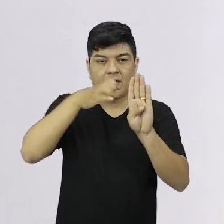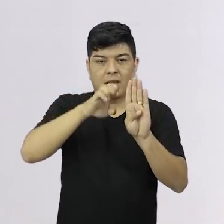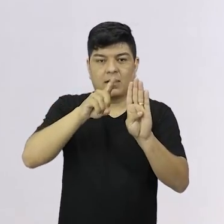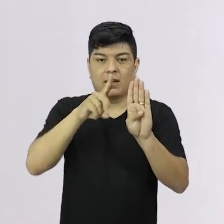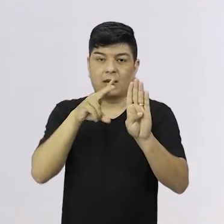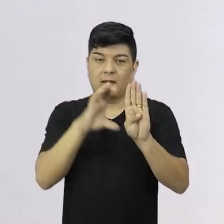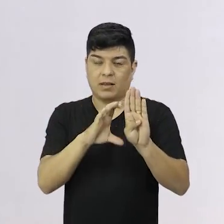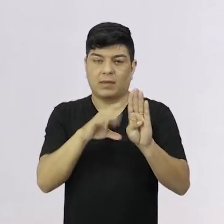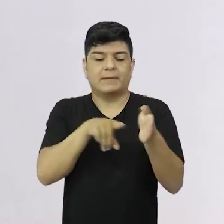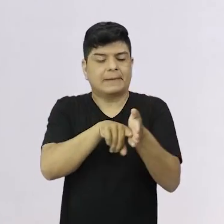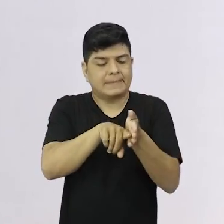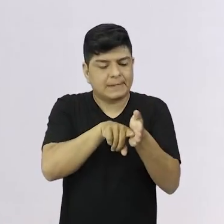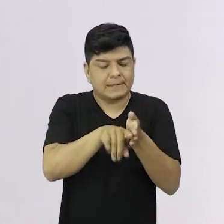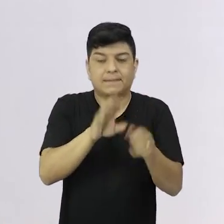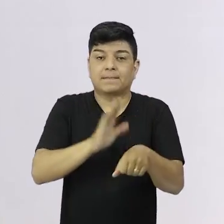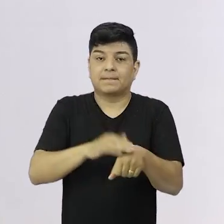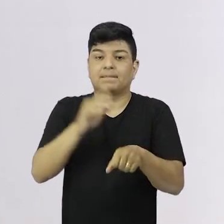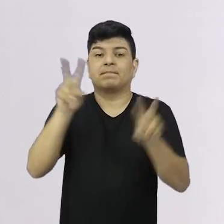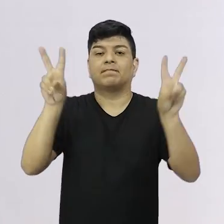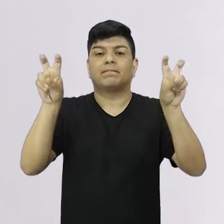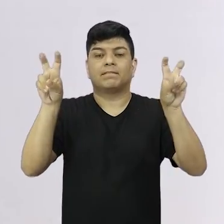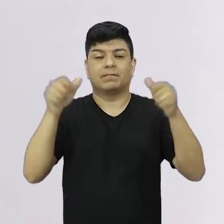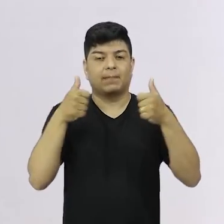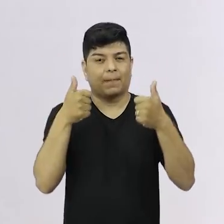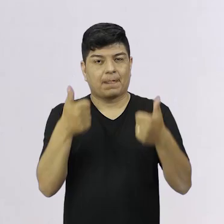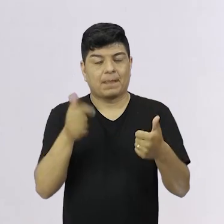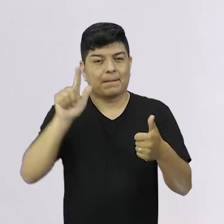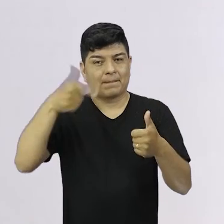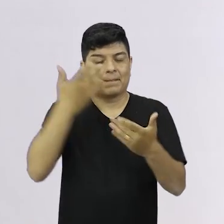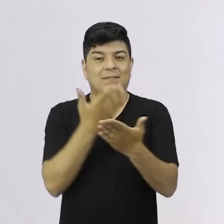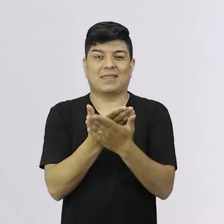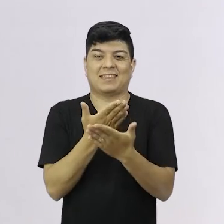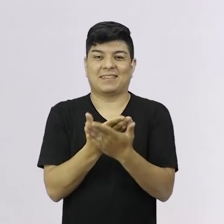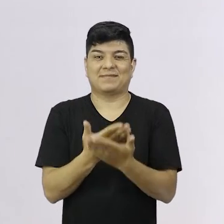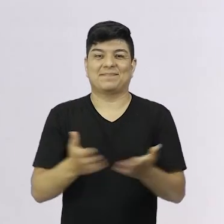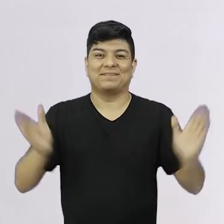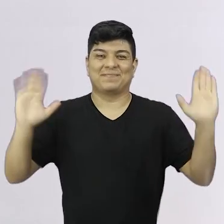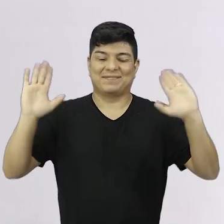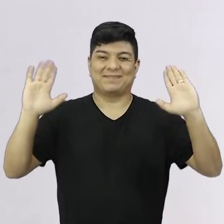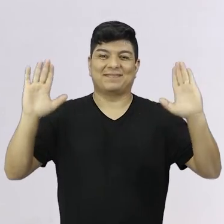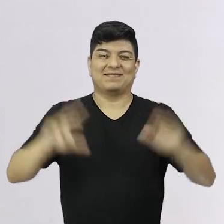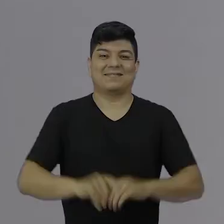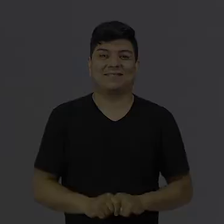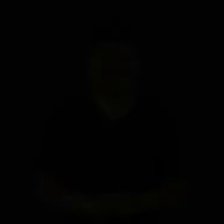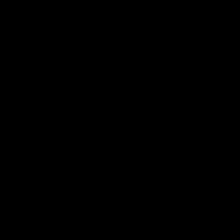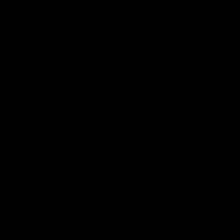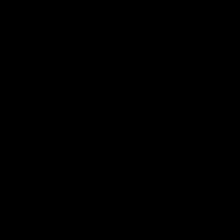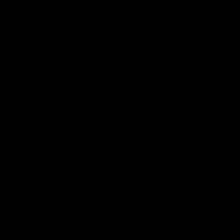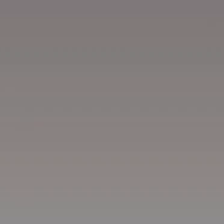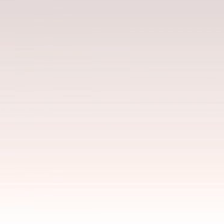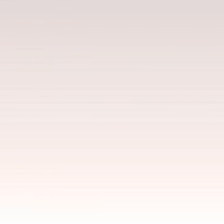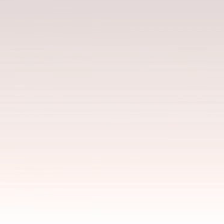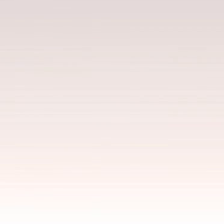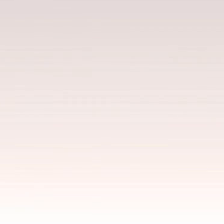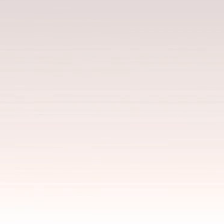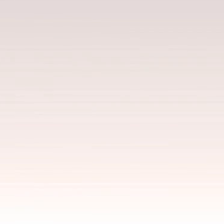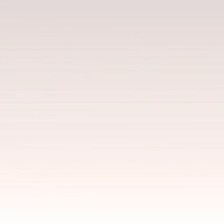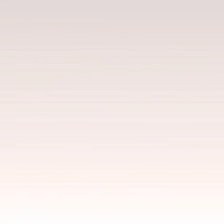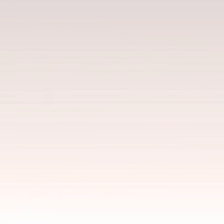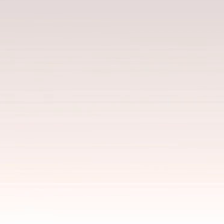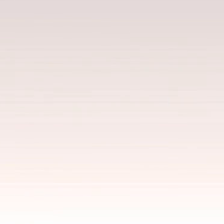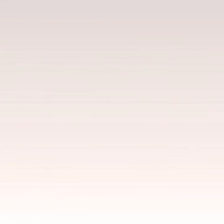plataforma, pesquisem mais sobre esse assunto e até a nossa próxima aula. Tchau!